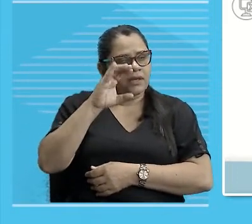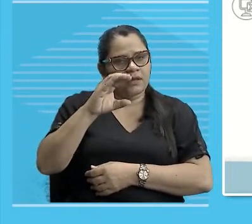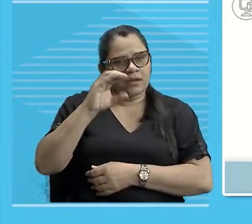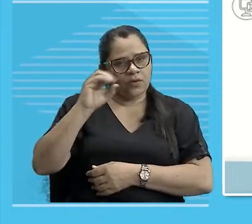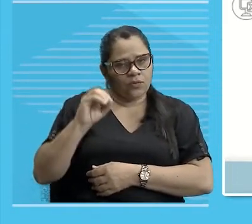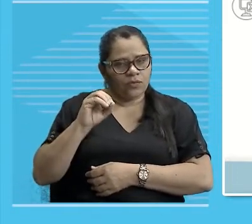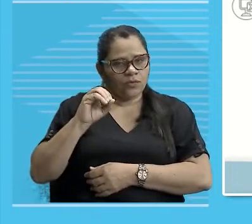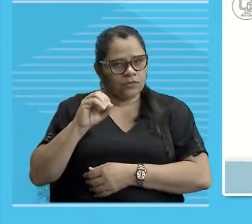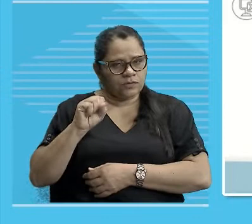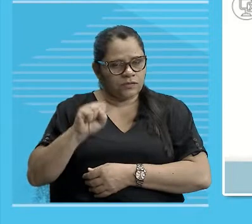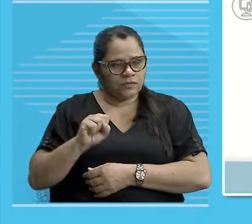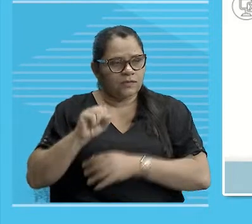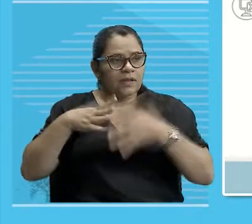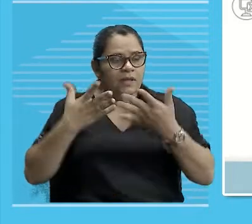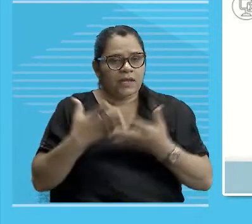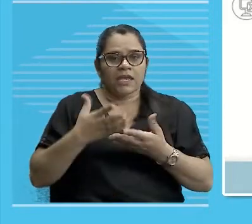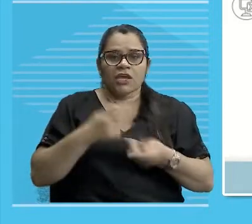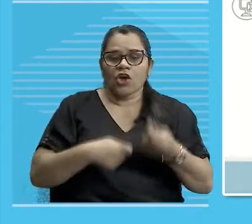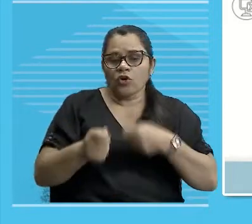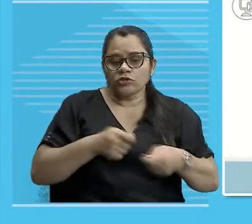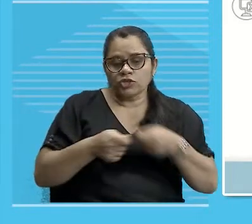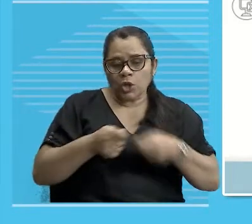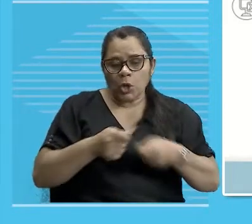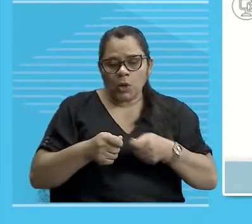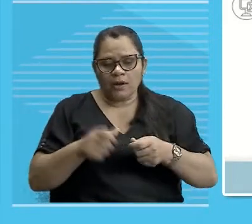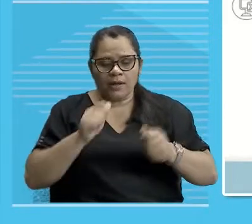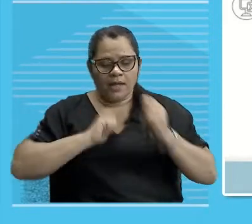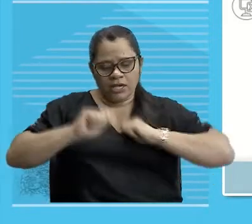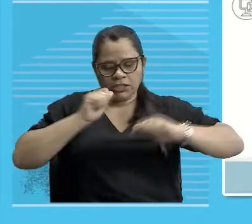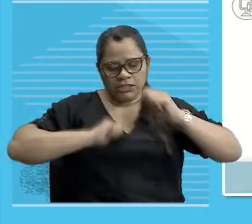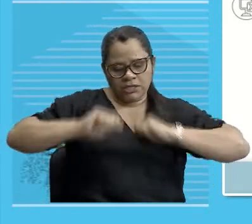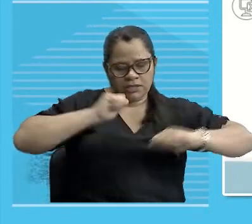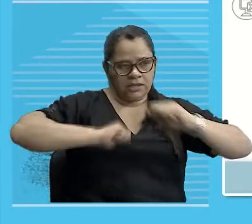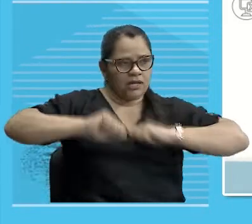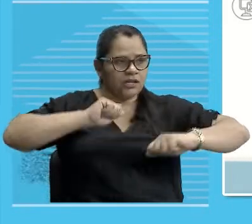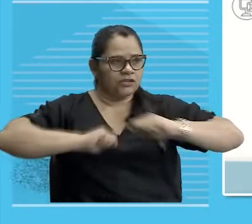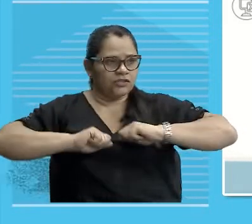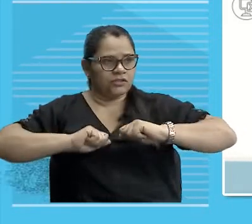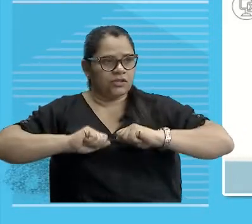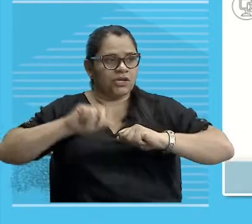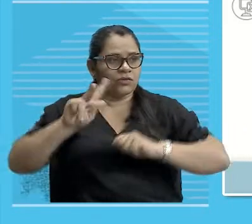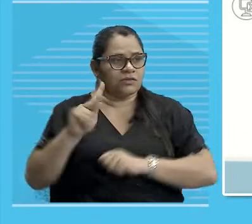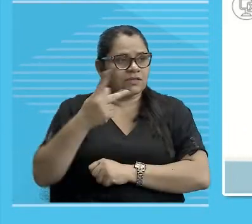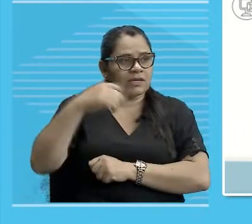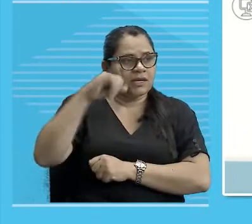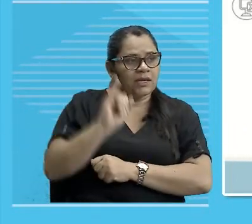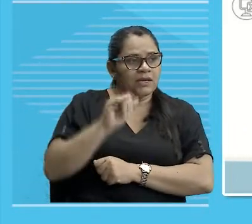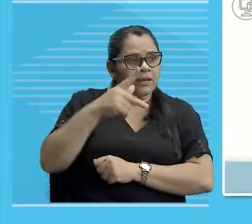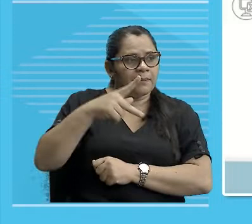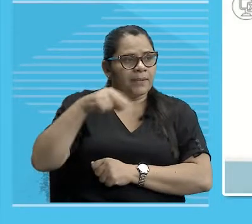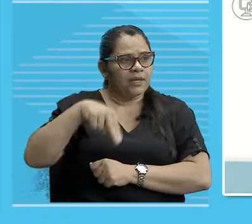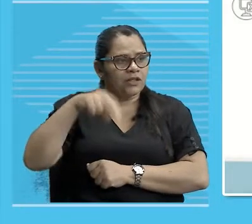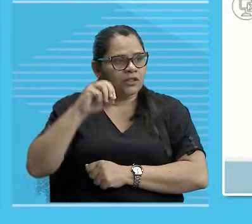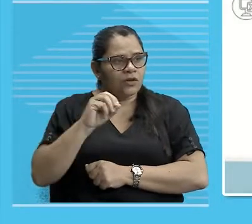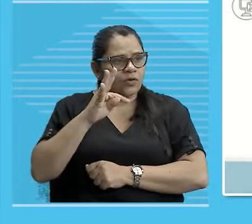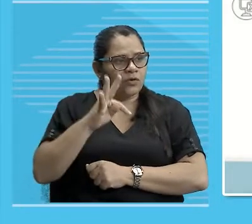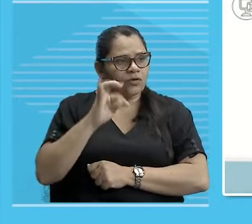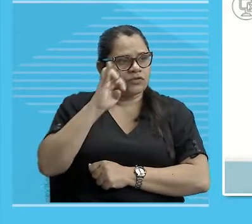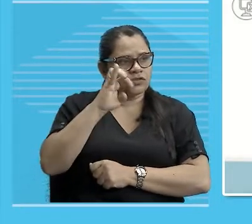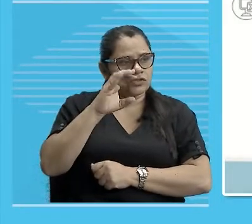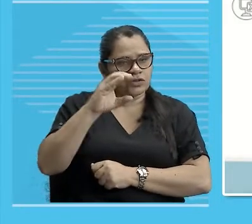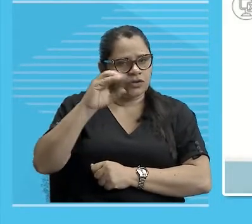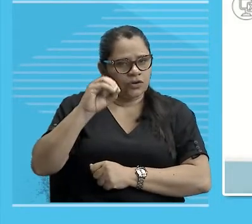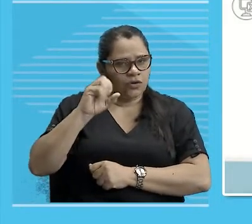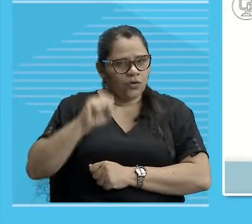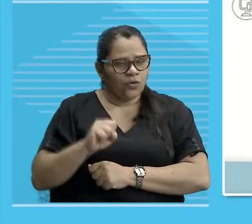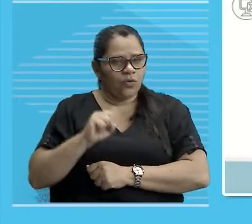Ansiolíticos são aqueles controladores de ansiedade e os hipnóticos, conhecidos e prescritos aí desde o início